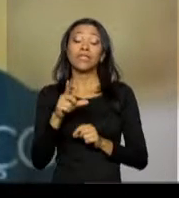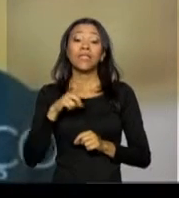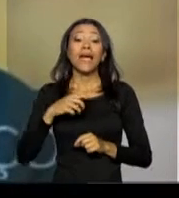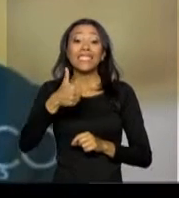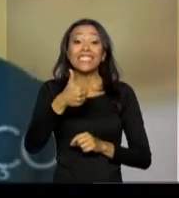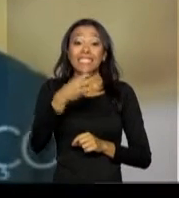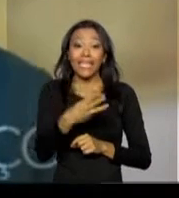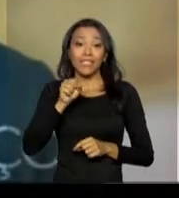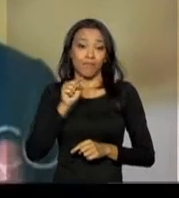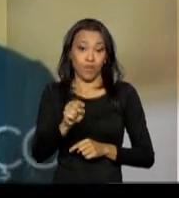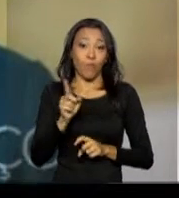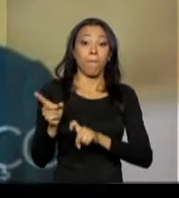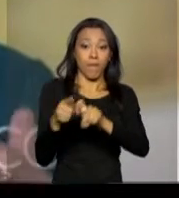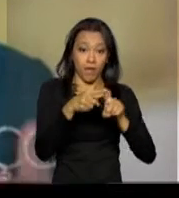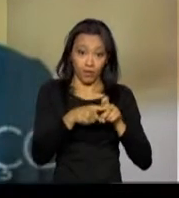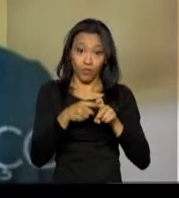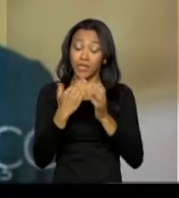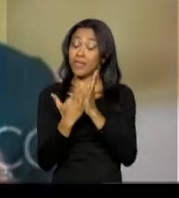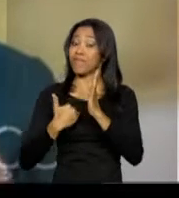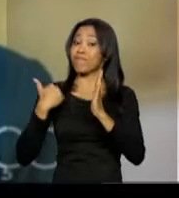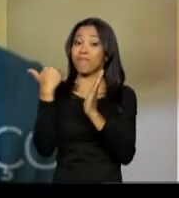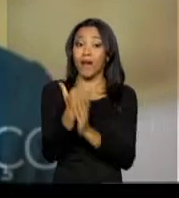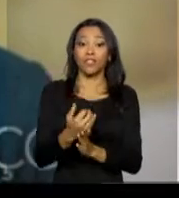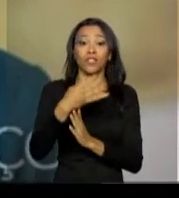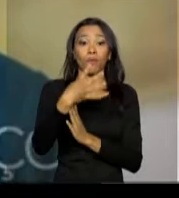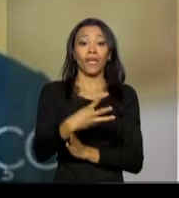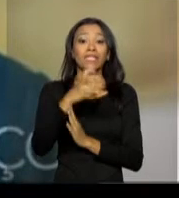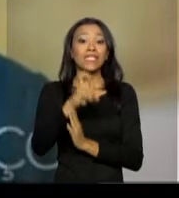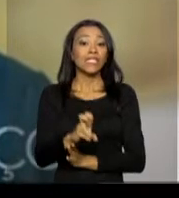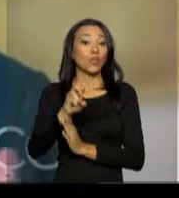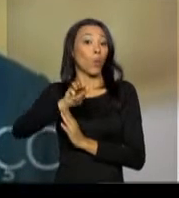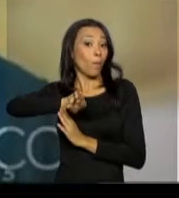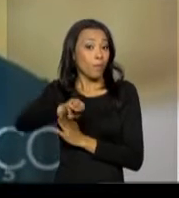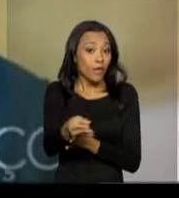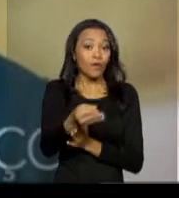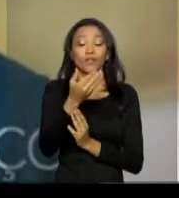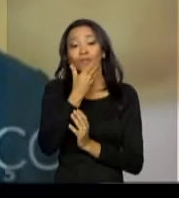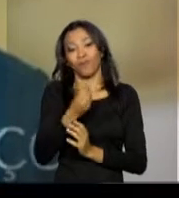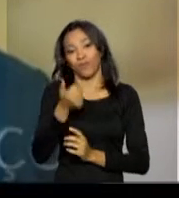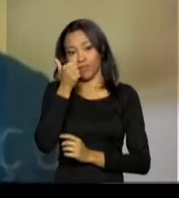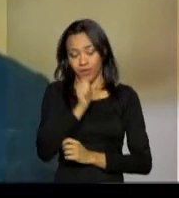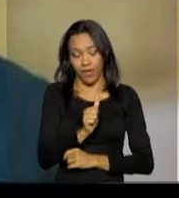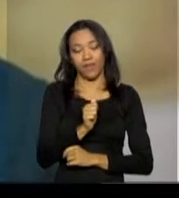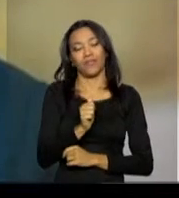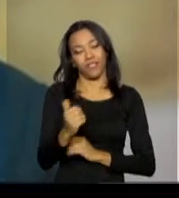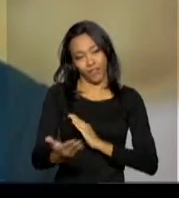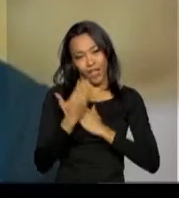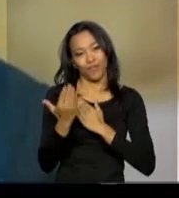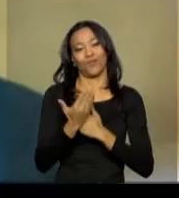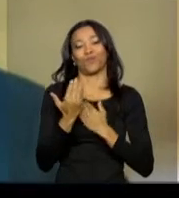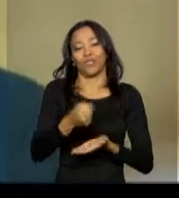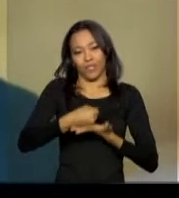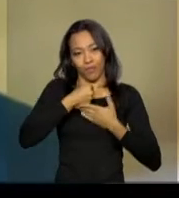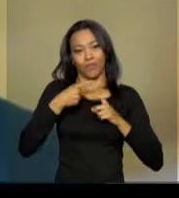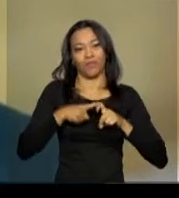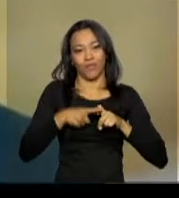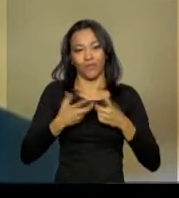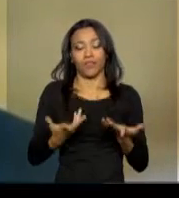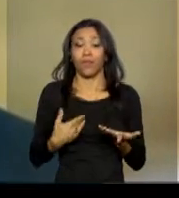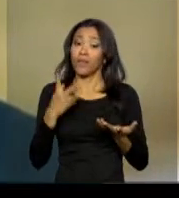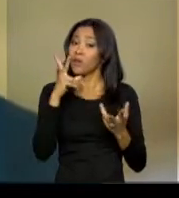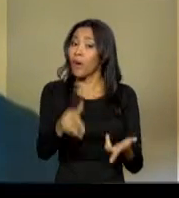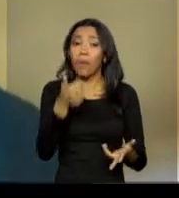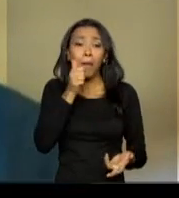mil médicos e mais de 45 milhões de brasileiros e brasileiras beneficiados. Como toda mãe